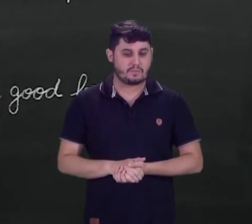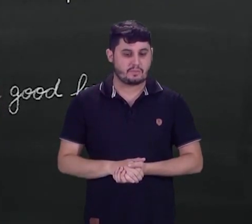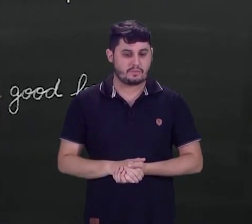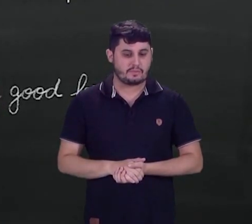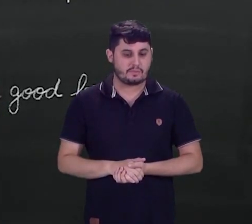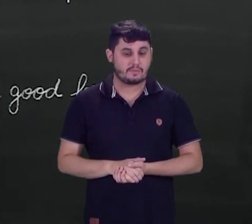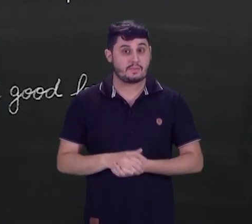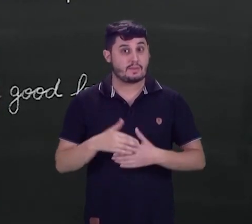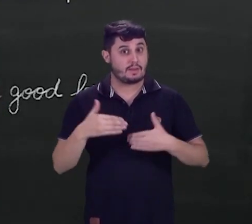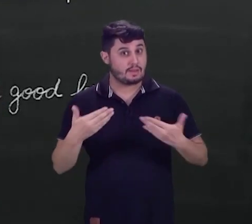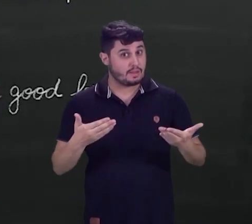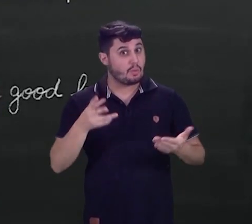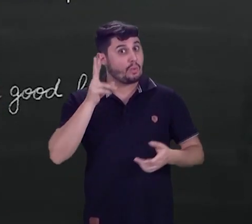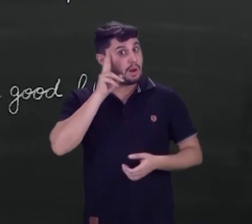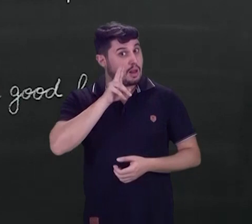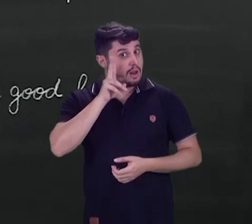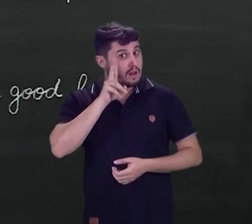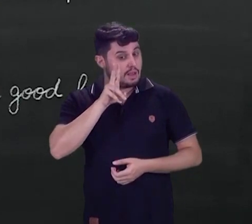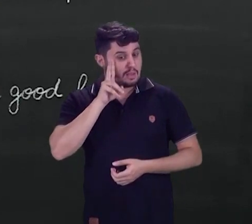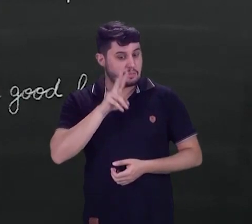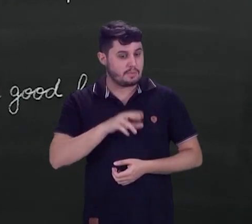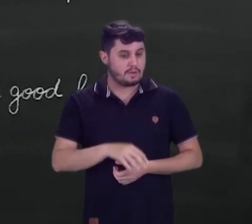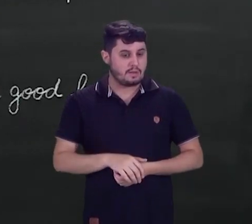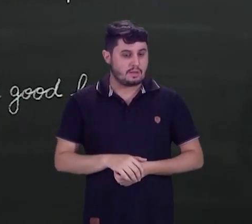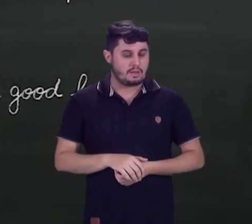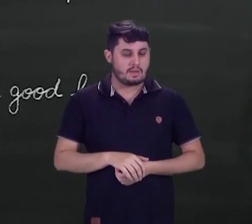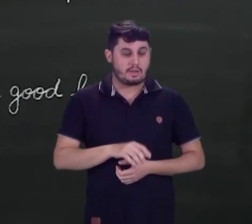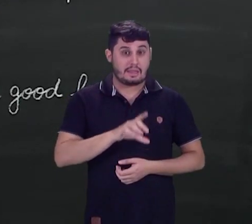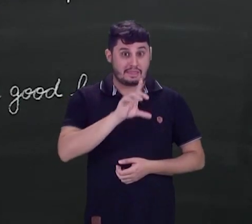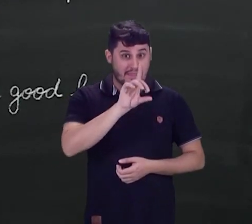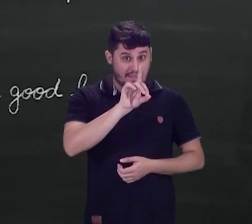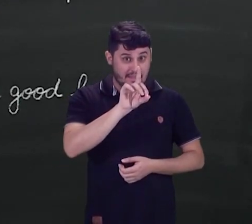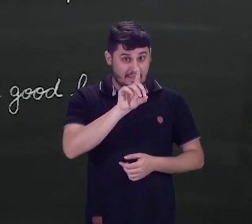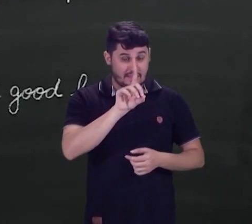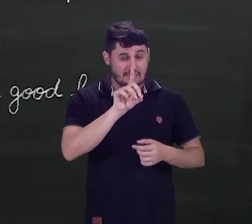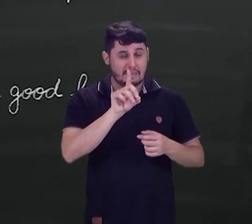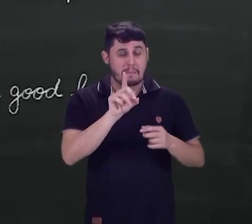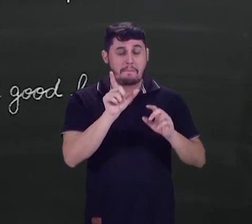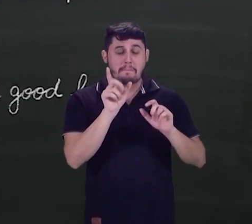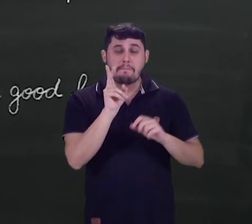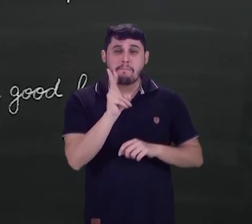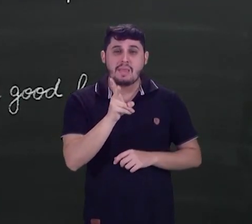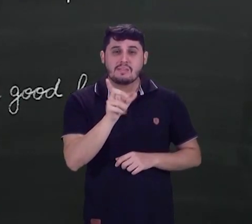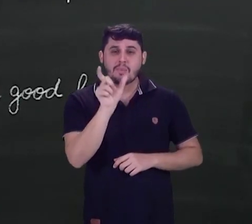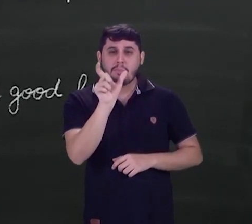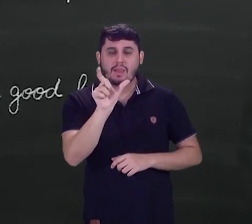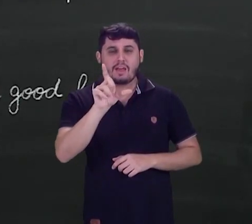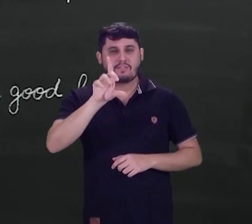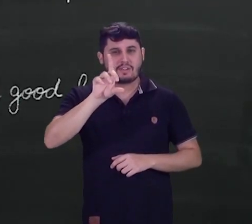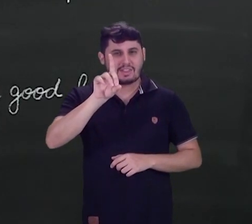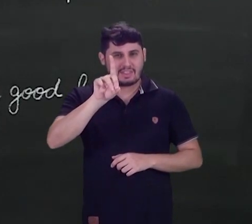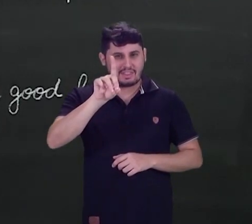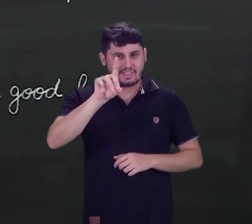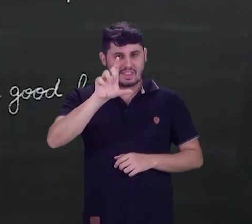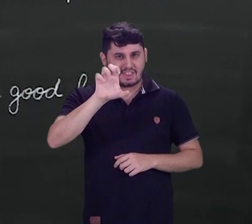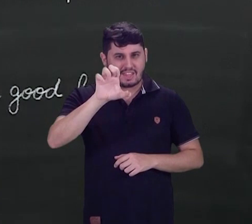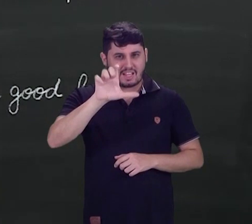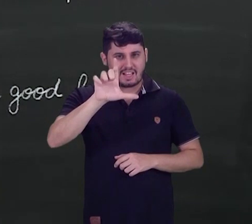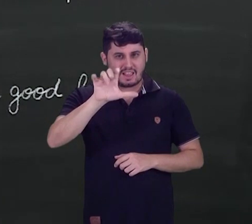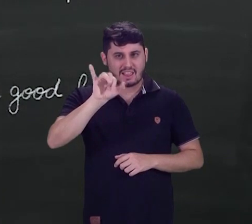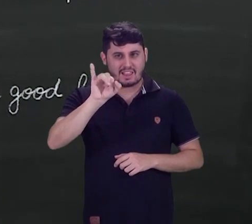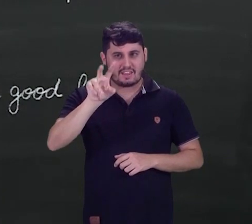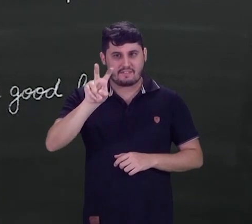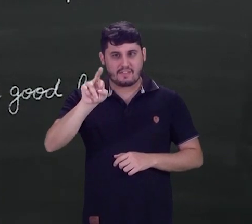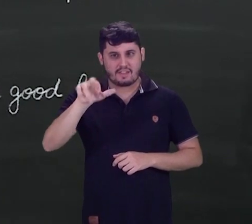Z. Então, vamos lembrar aqui, ó, falei do D, do delivery. Vamos